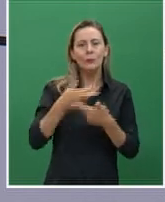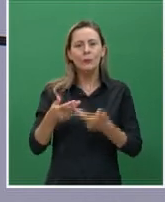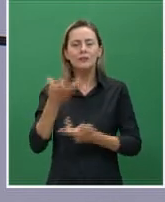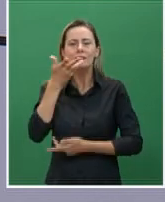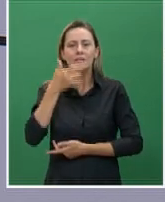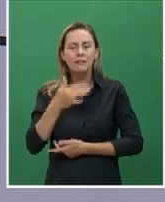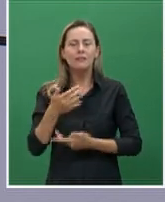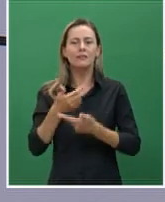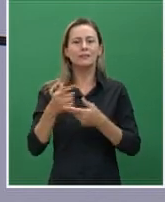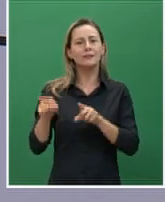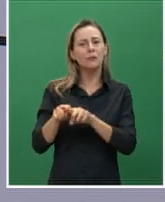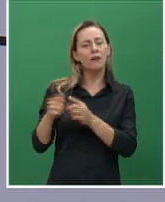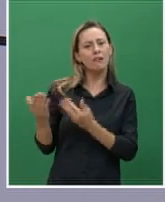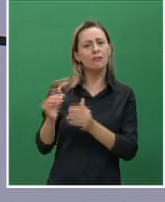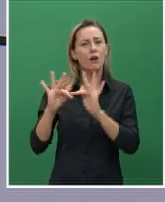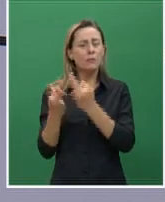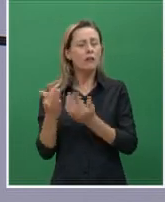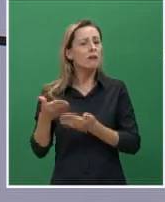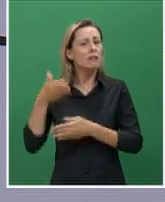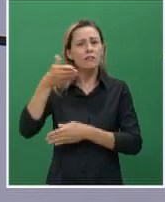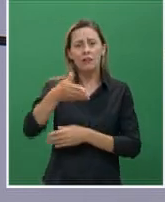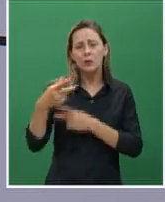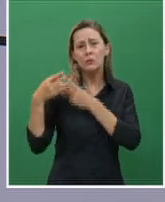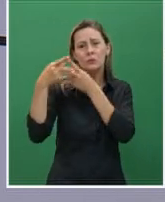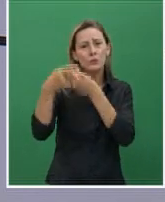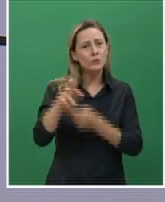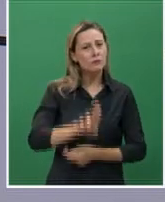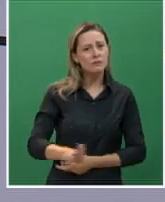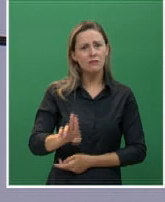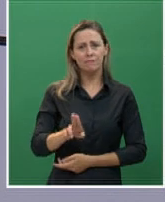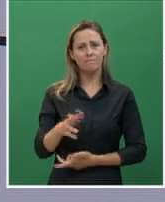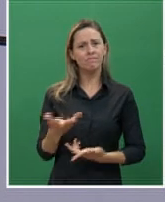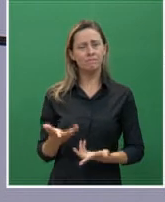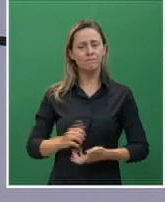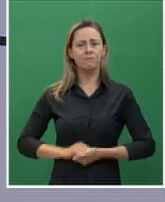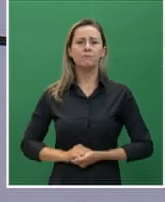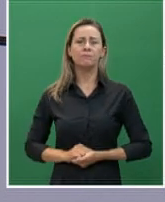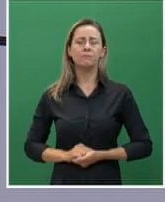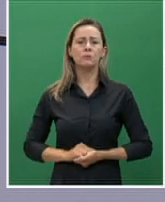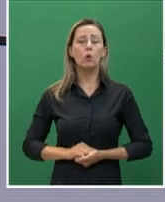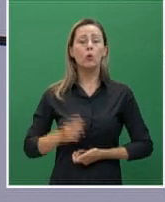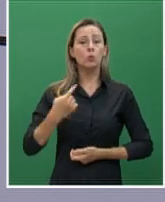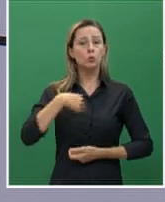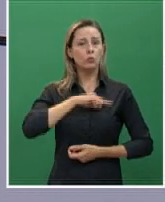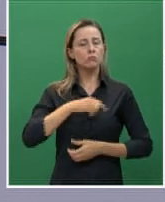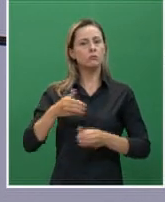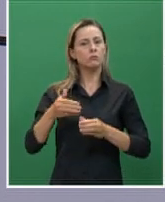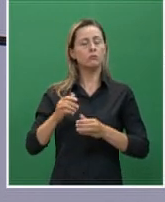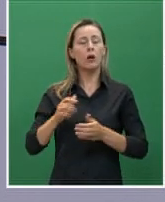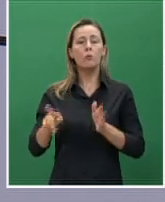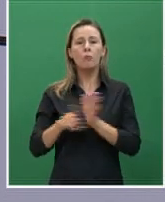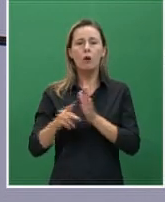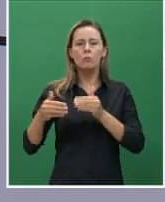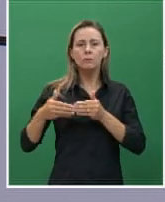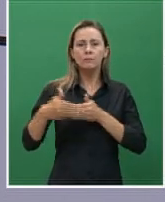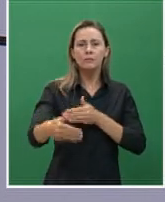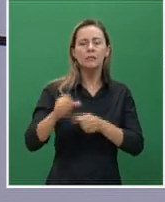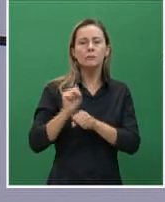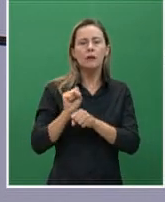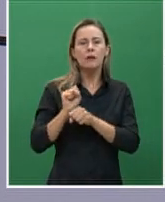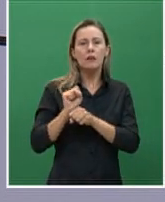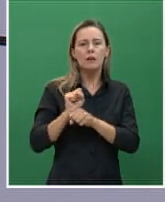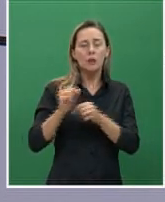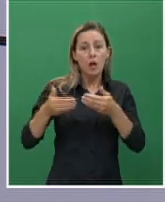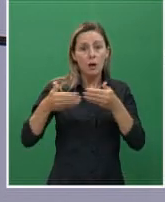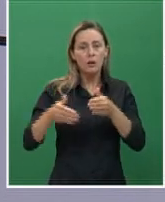risco as crianças adolescentes famílias que fosse fazer o uso do páreo para isso nós suspendemos a sua abertura e fizemos Agora toda uma